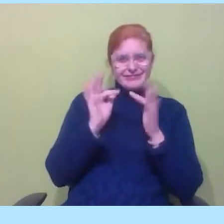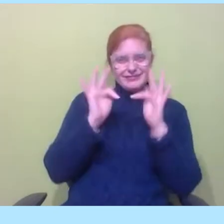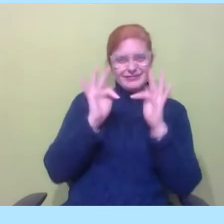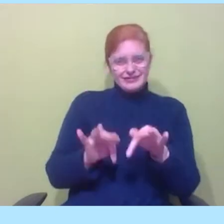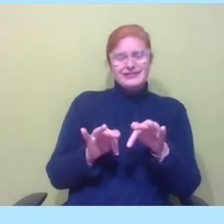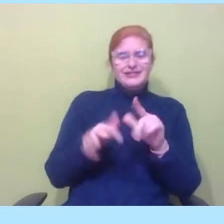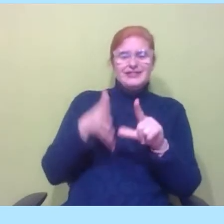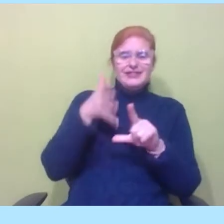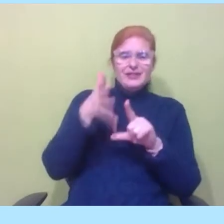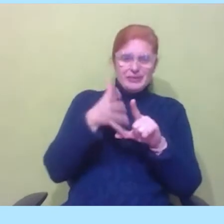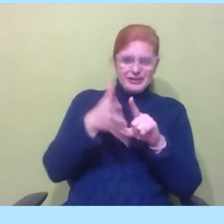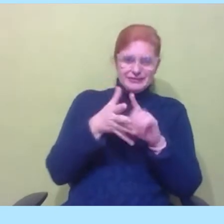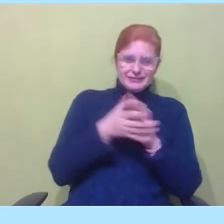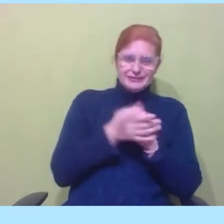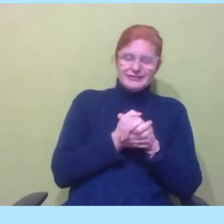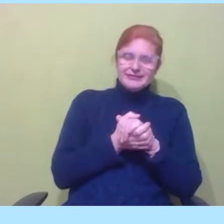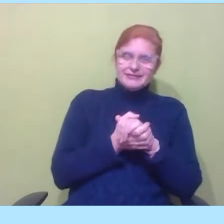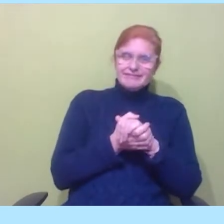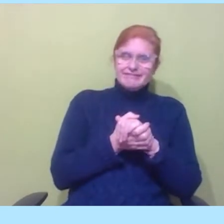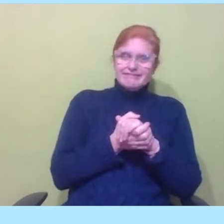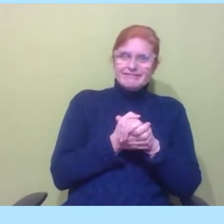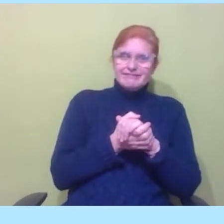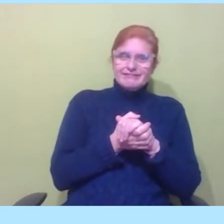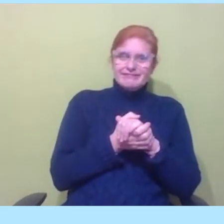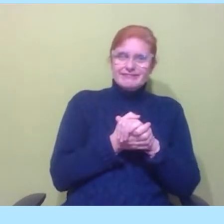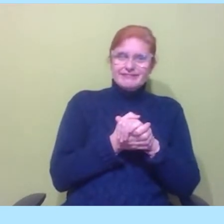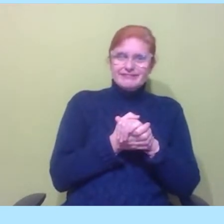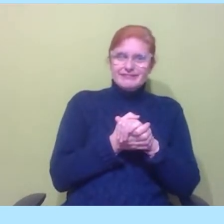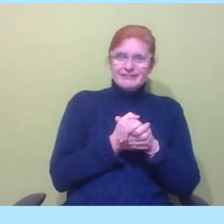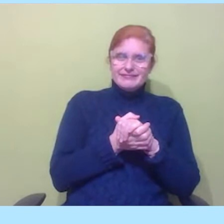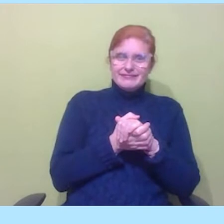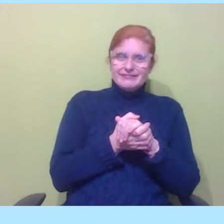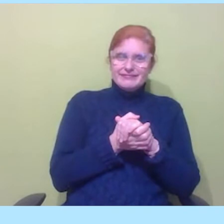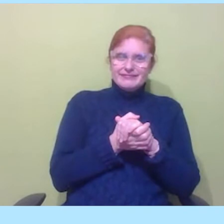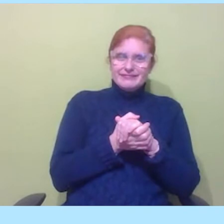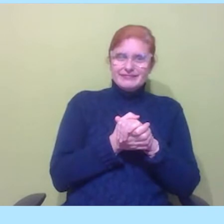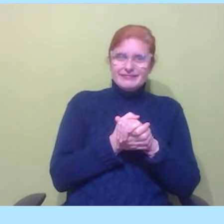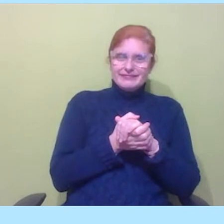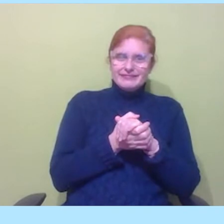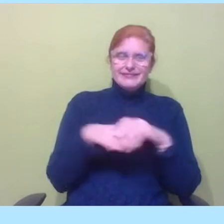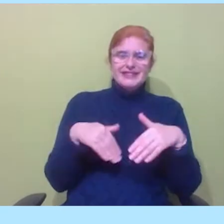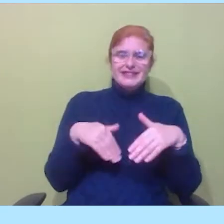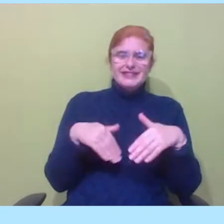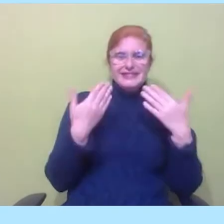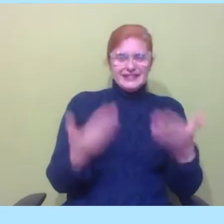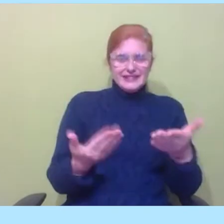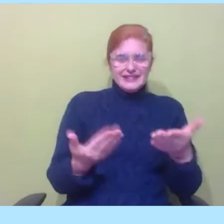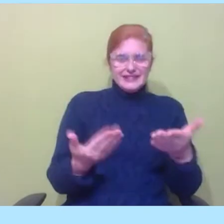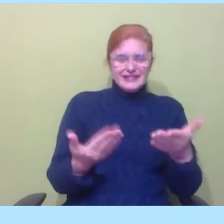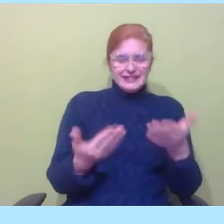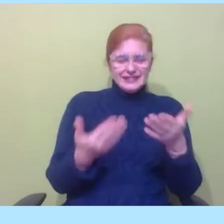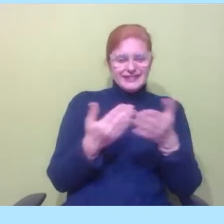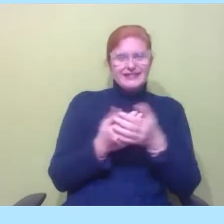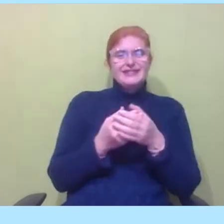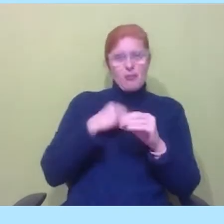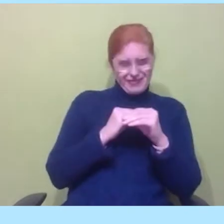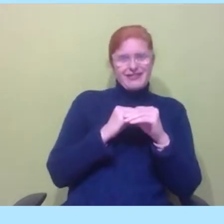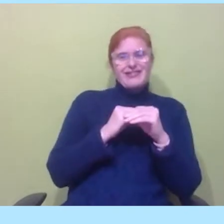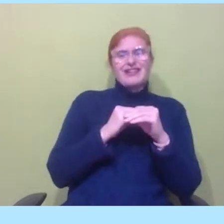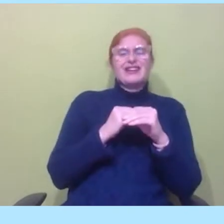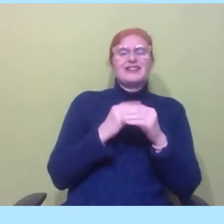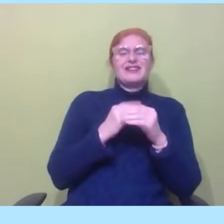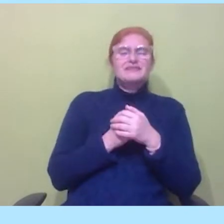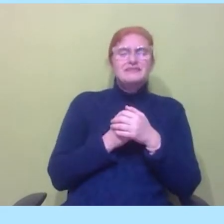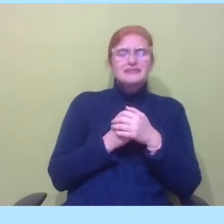Então, só vou puxar a costura de tira aqui que ela deixou ali. Já costurou bem, inclusive tá bonito. Só vou continuar